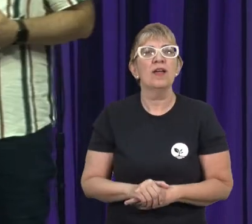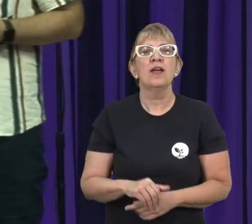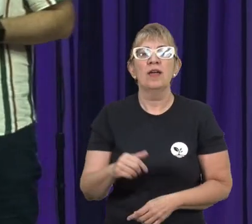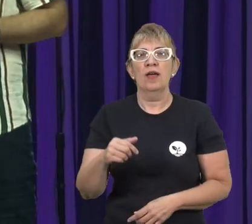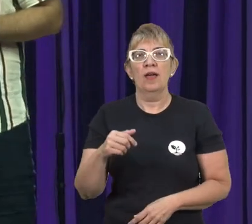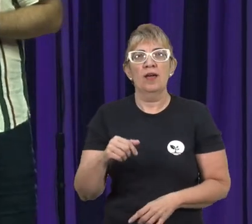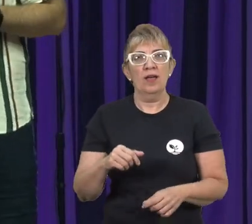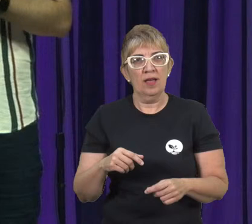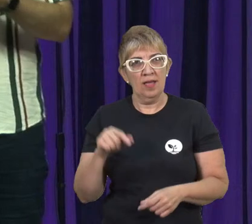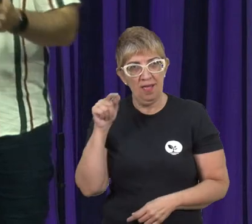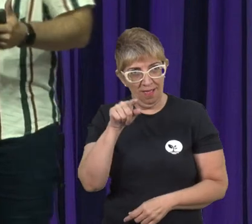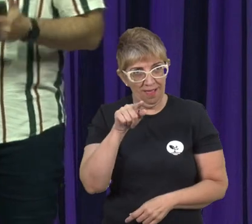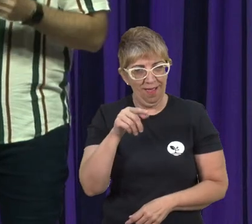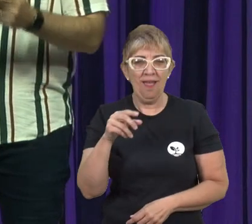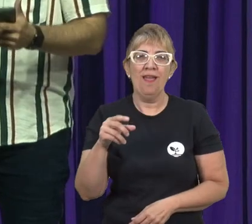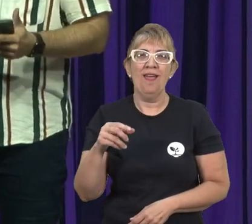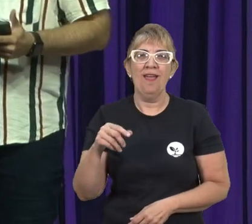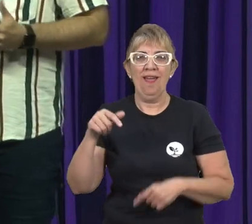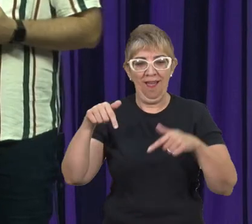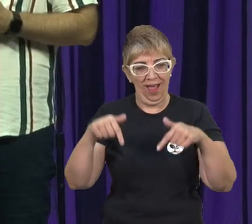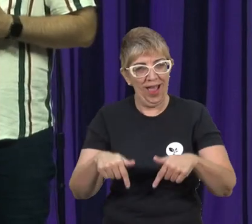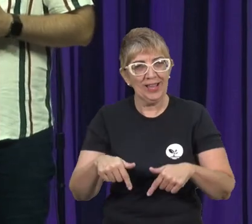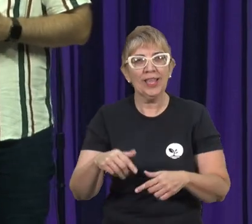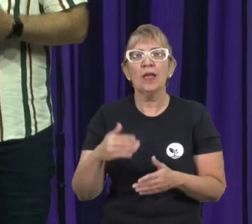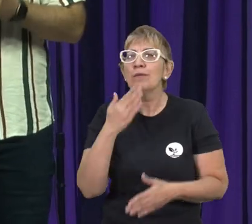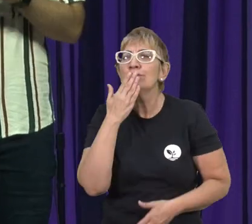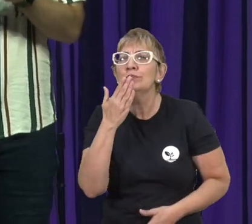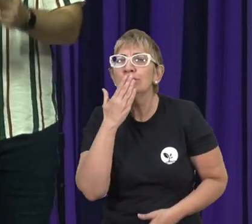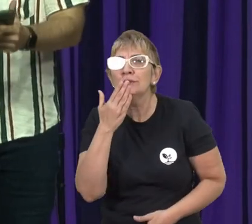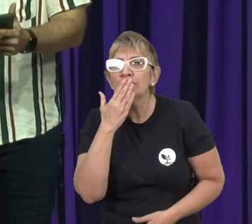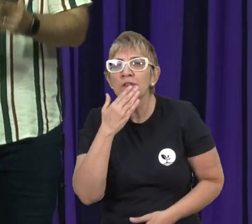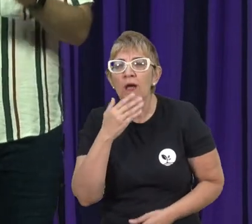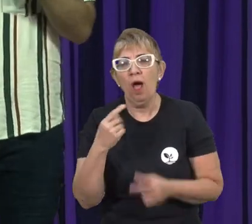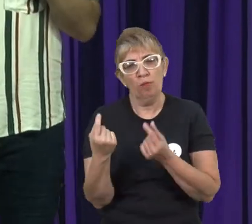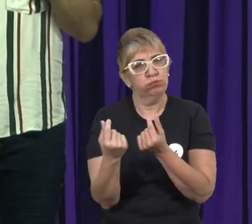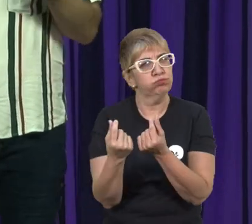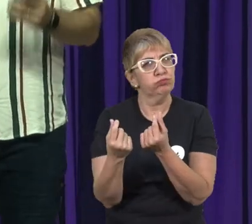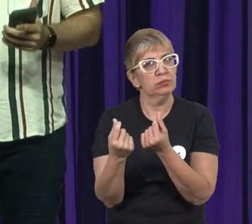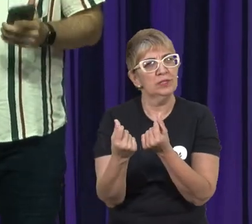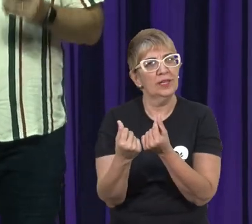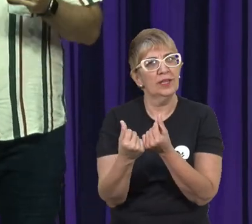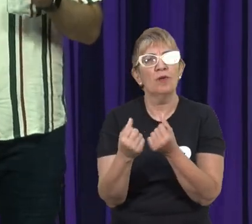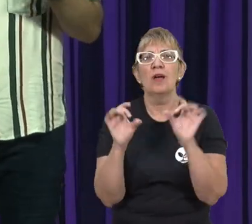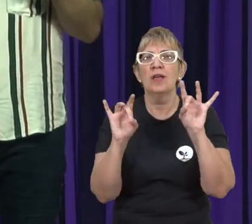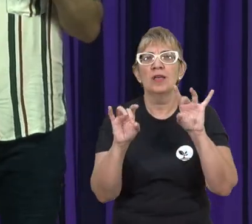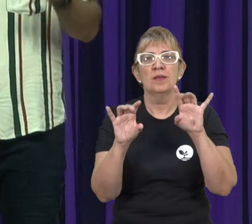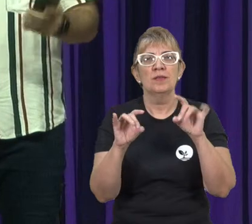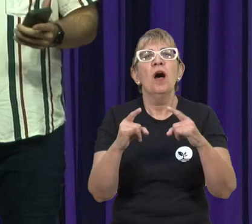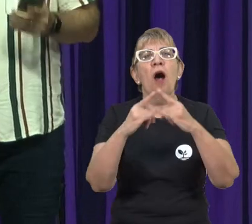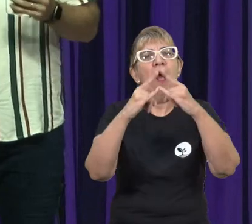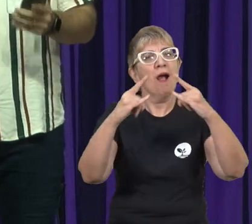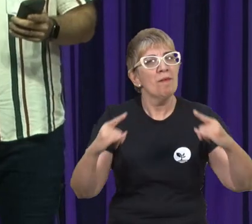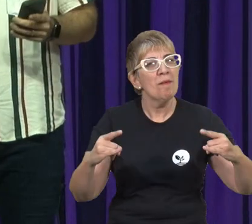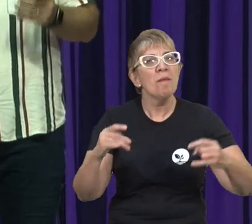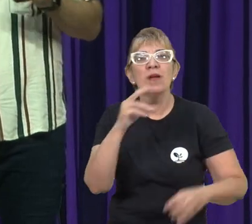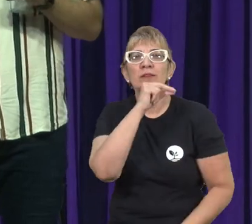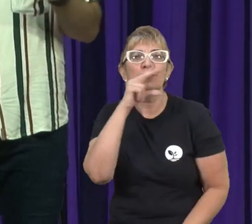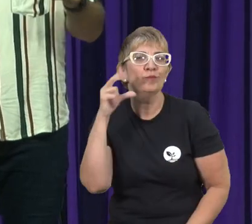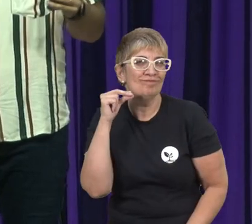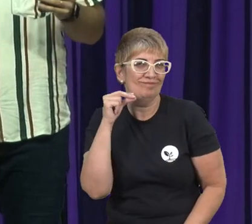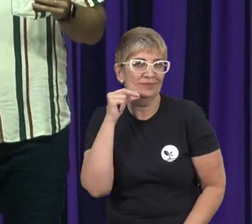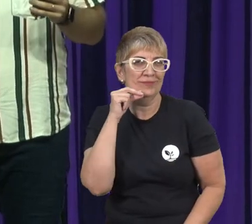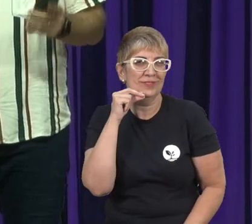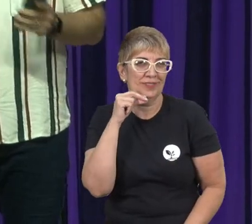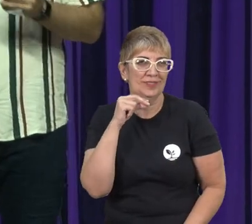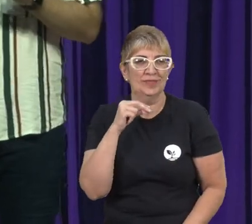fazendo um apelo e um pedido para a gente levantar recursos para levar aqueles adolescentes da nossa igreja que não